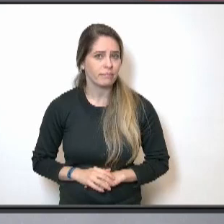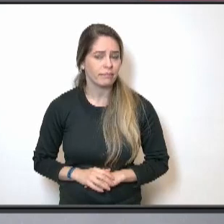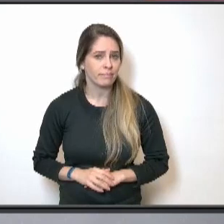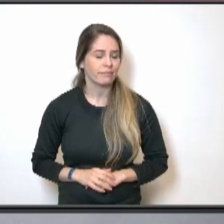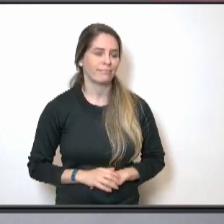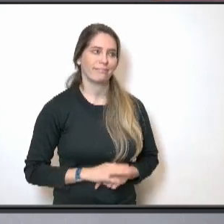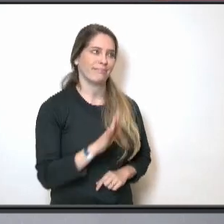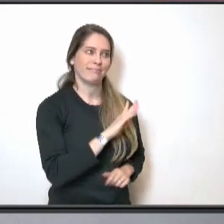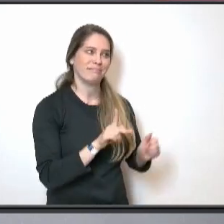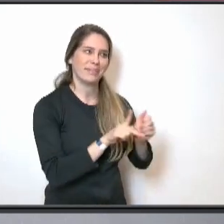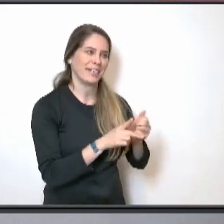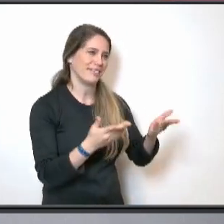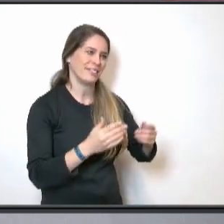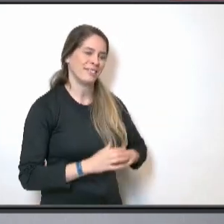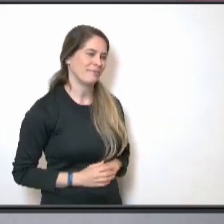Pedro,